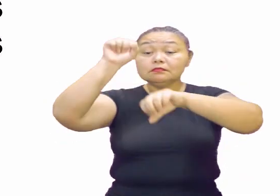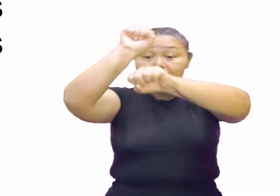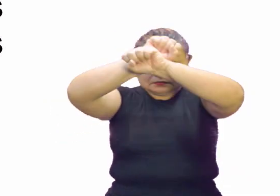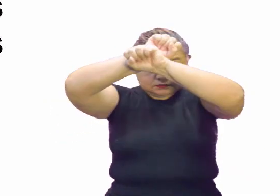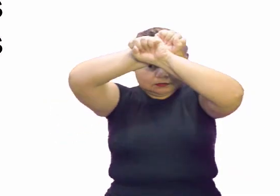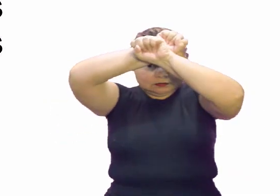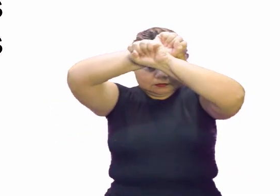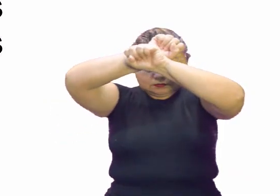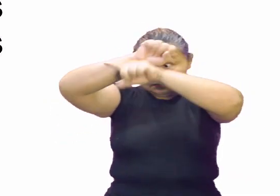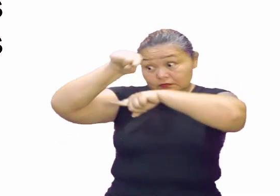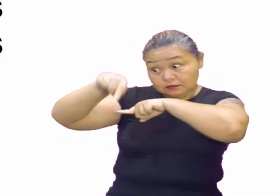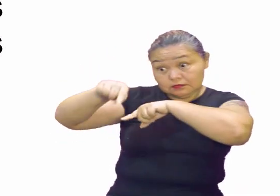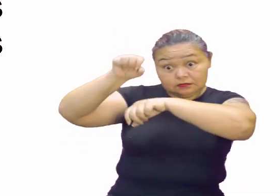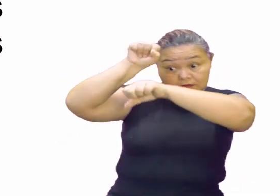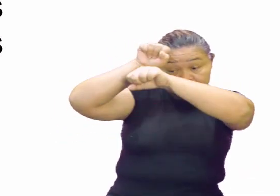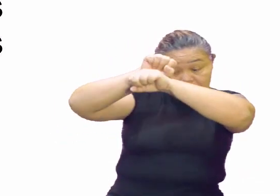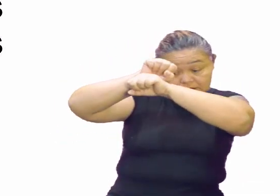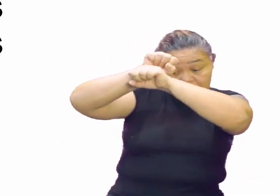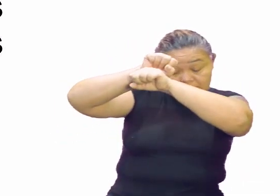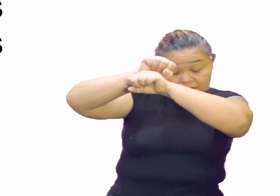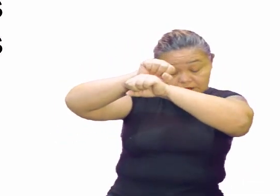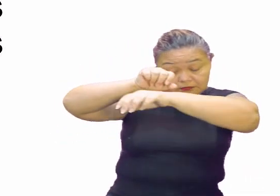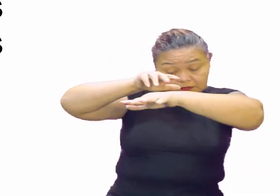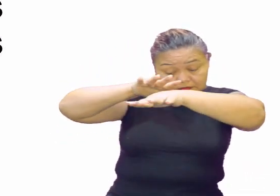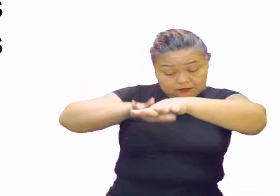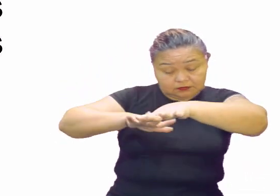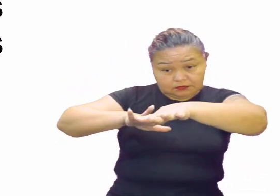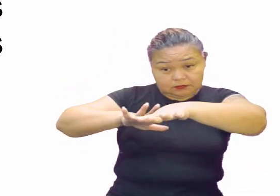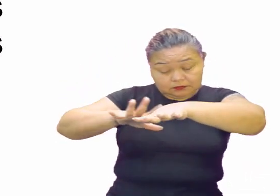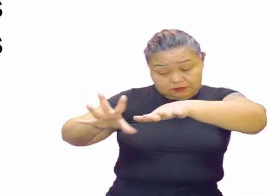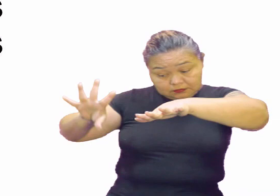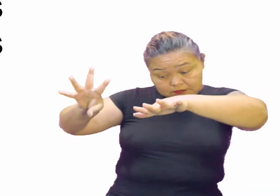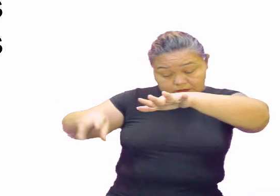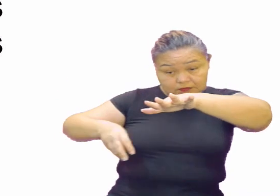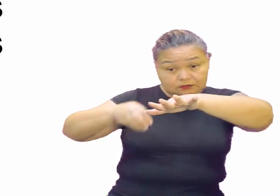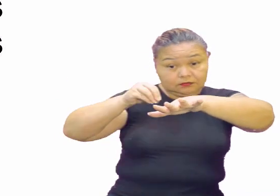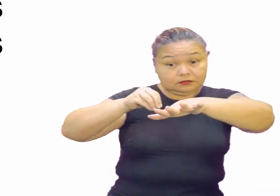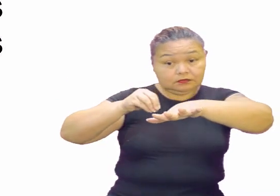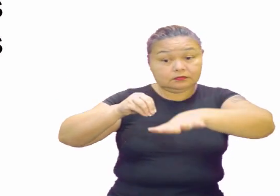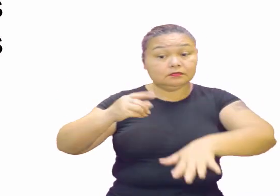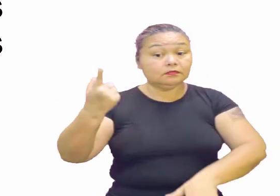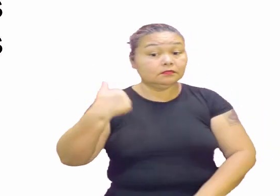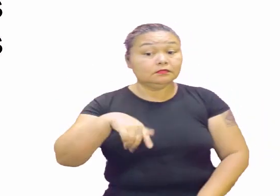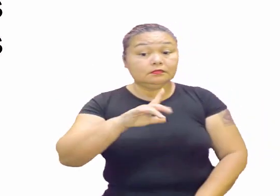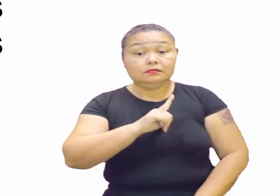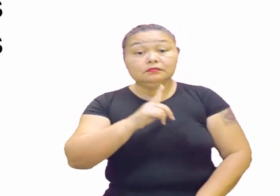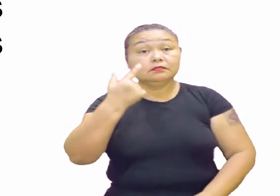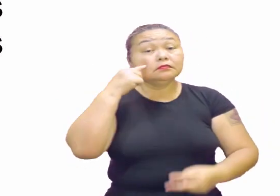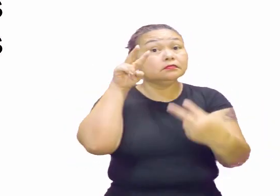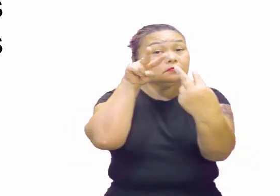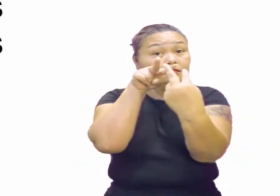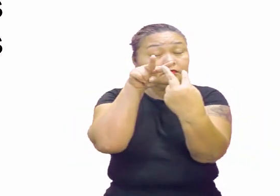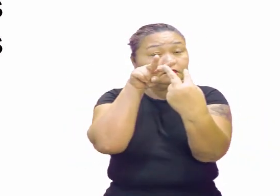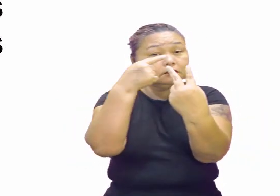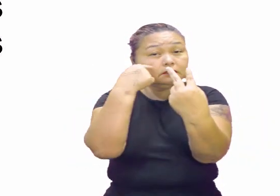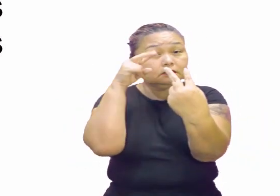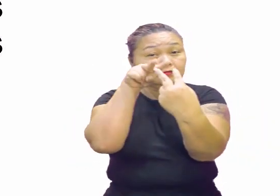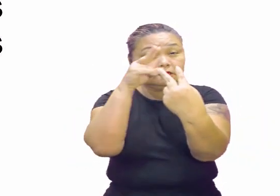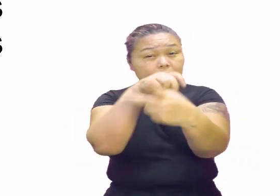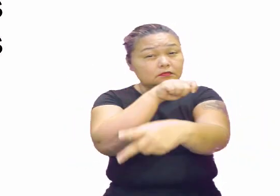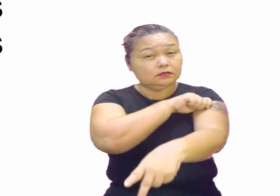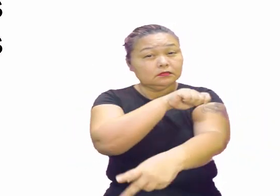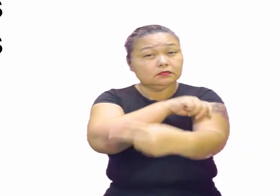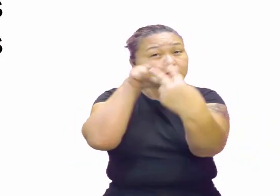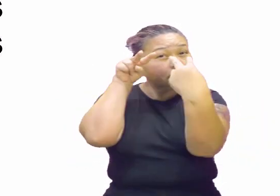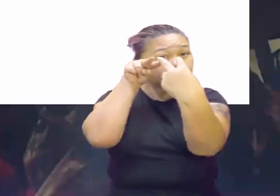escutando, aluno? Esses escravos que... Me coloca no quadro, eu gosto de olhar no meu aluno. Eu gosto de